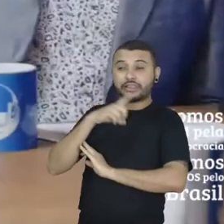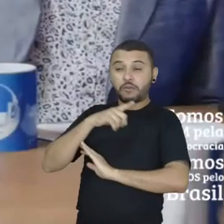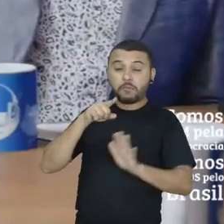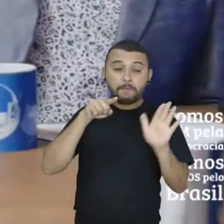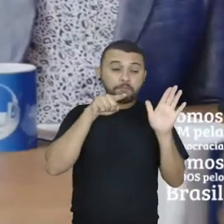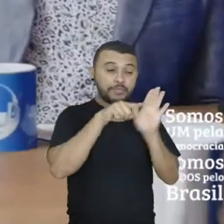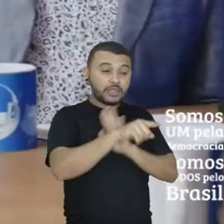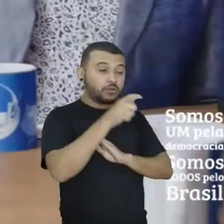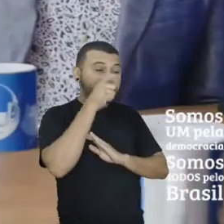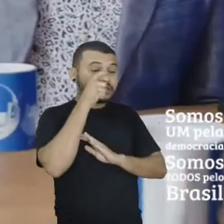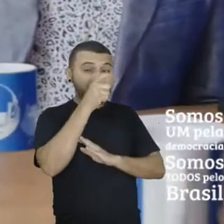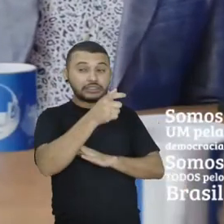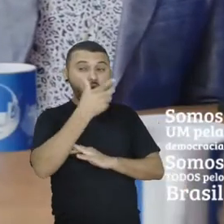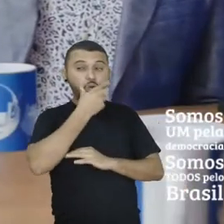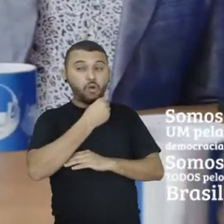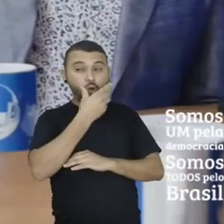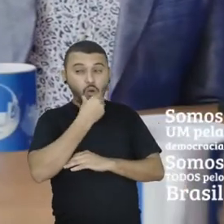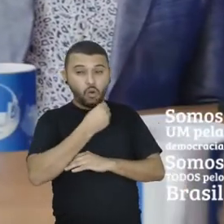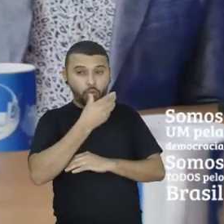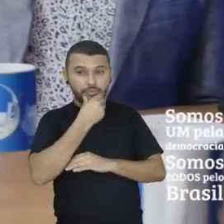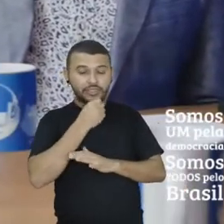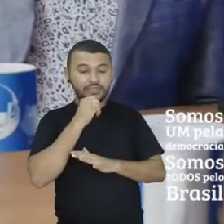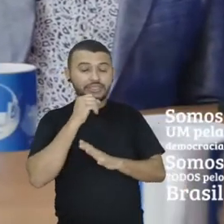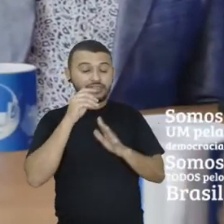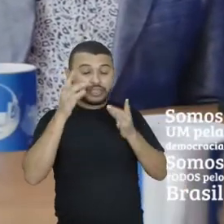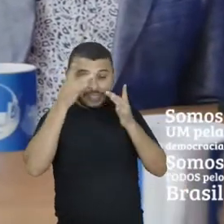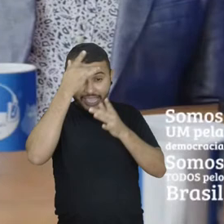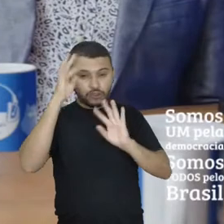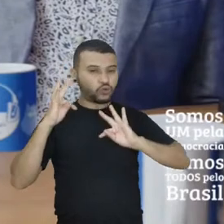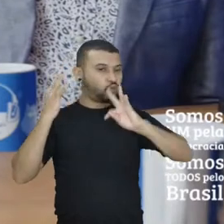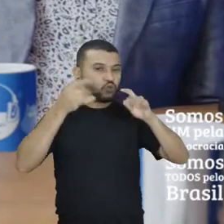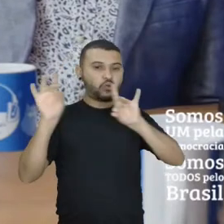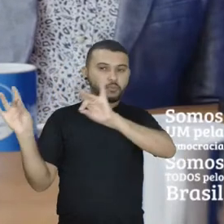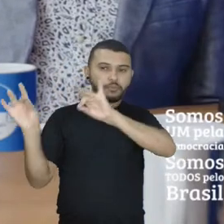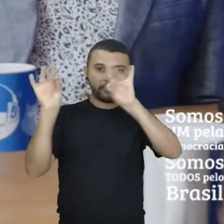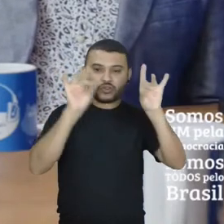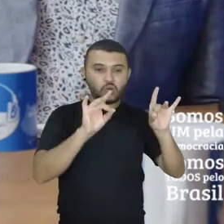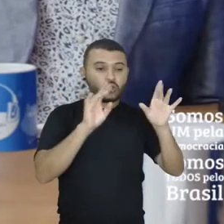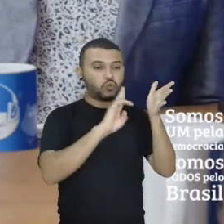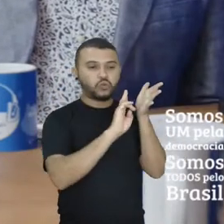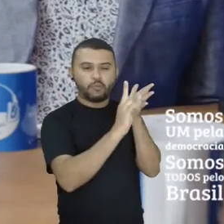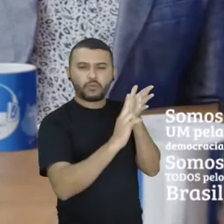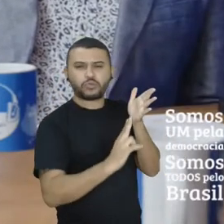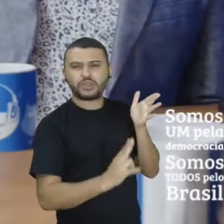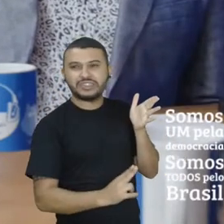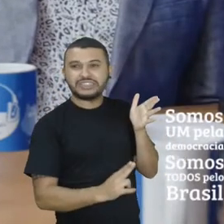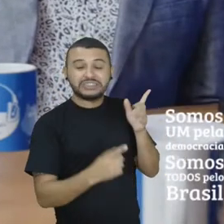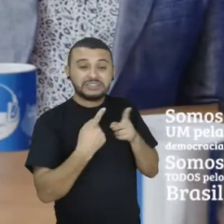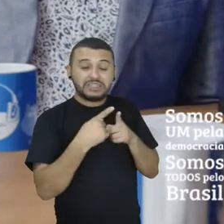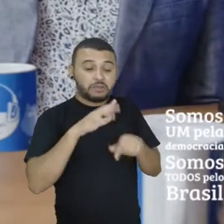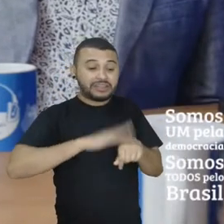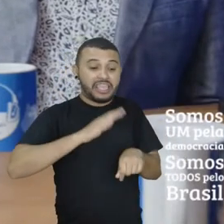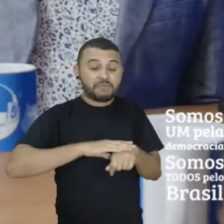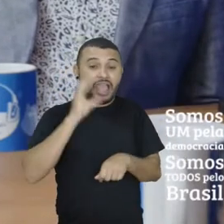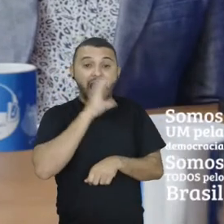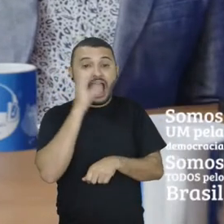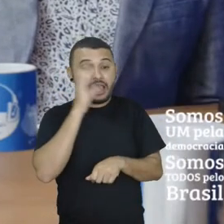grande Terço, um parceiraço da gente. Um abraço para todo mundo que está assistindo a gente aí. Talvez não dê para mencionar a todos, até porque o tempo é escasso, mas vamos correr